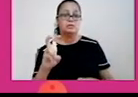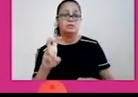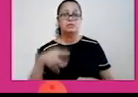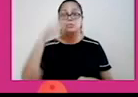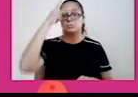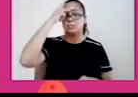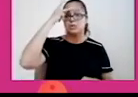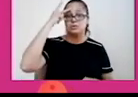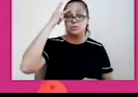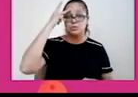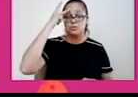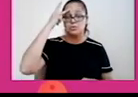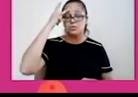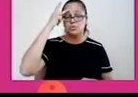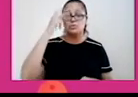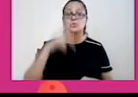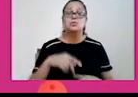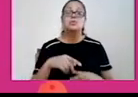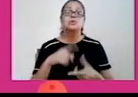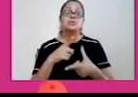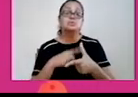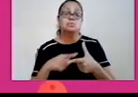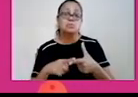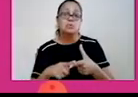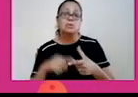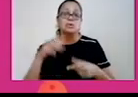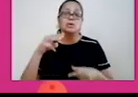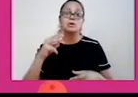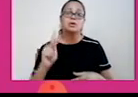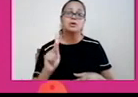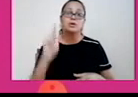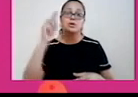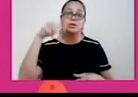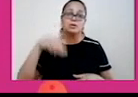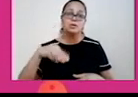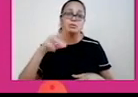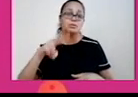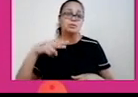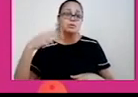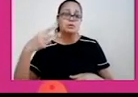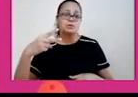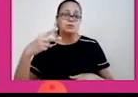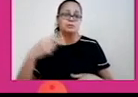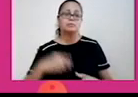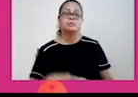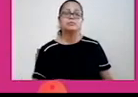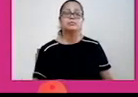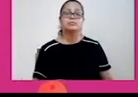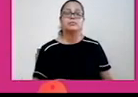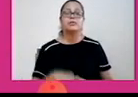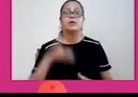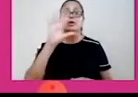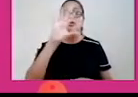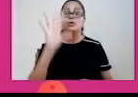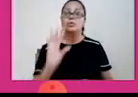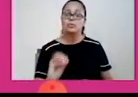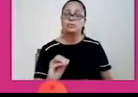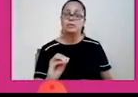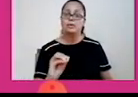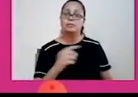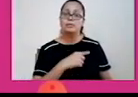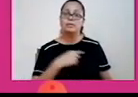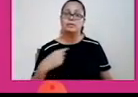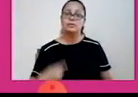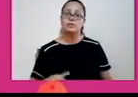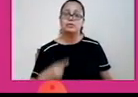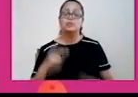quilômetro quadrado, com uma ocupação desigual. No leste, passa de 2.000 habitantes por quilômetro quadrado. O mapa, olha só, esse mapa aqui, ó, China,